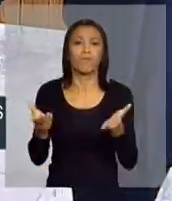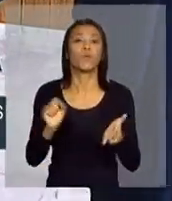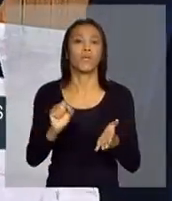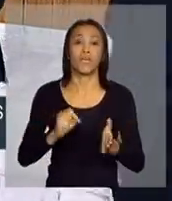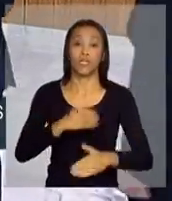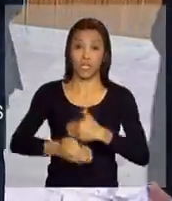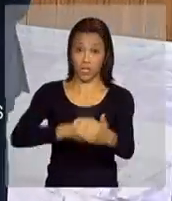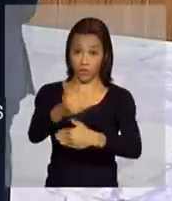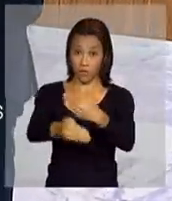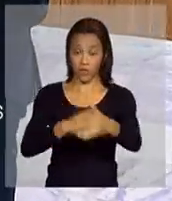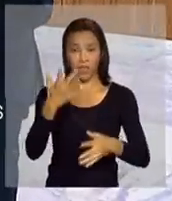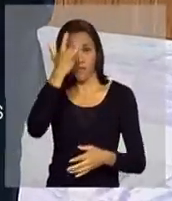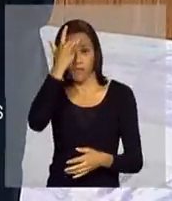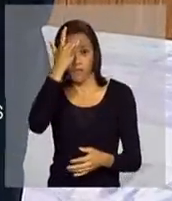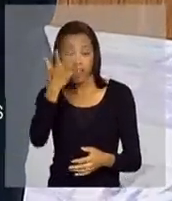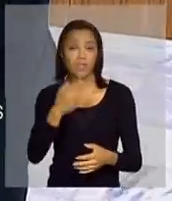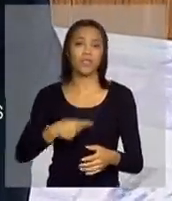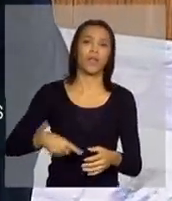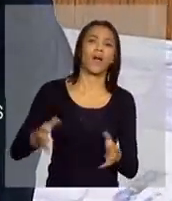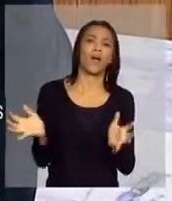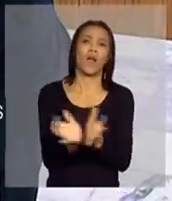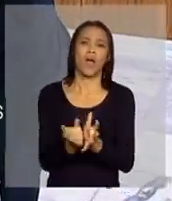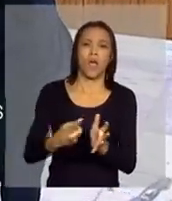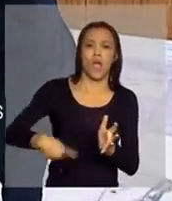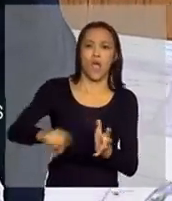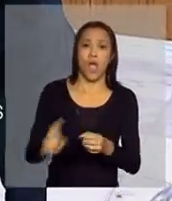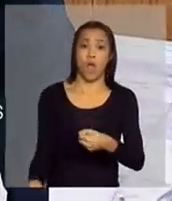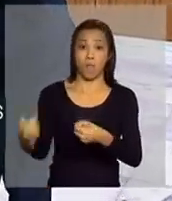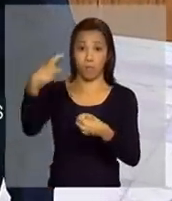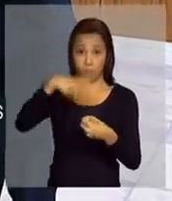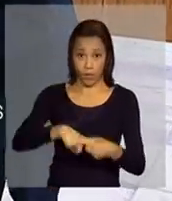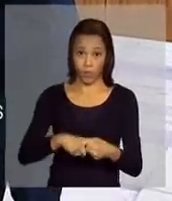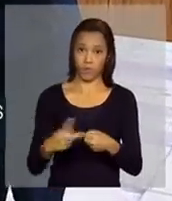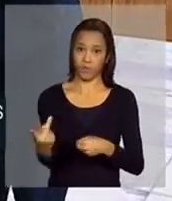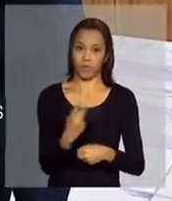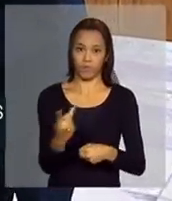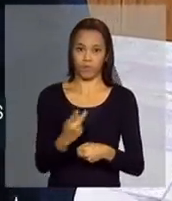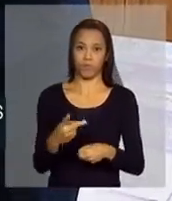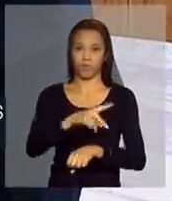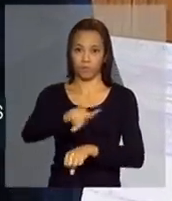desenvolver e facilitar as atividades de cooperação entre as partes.